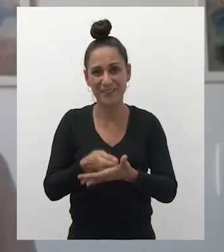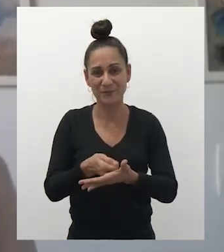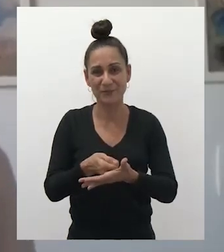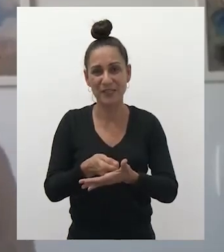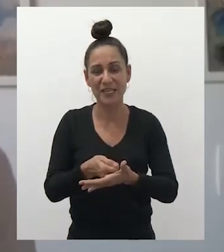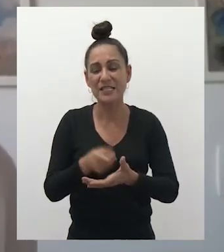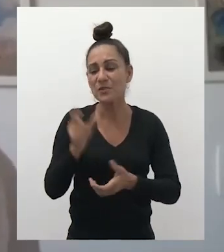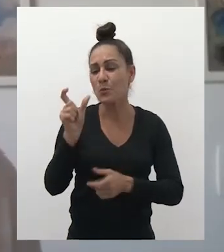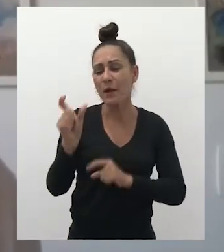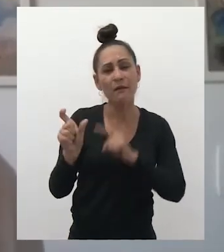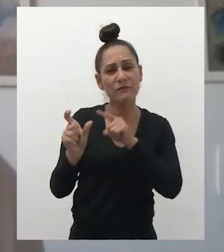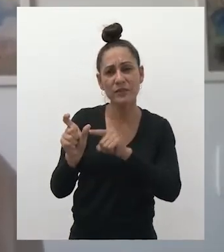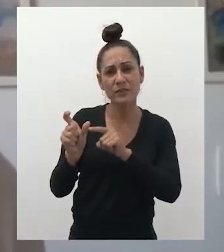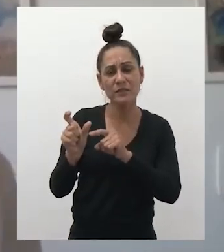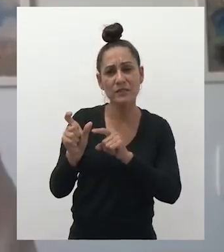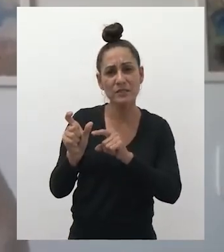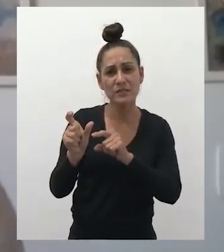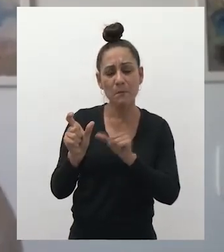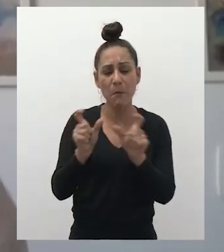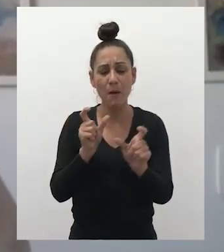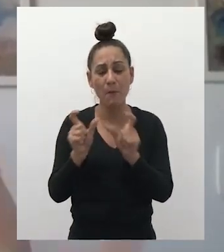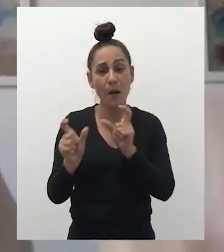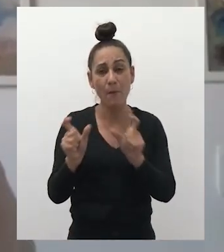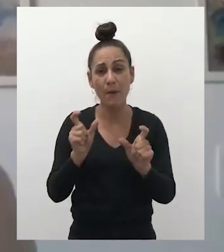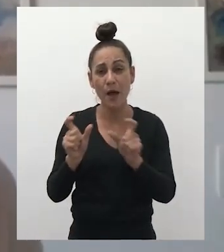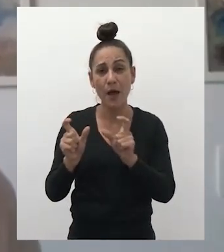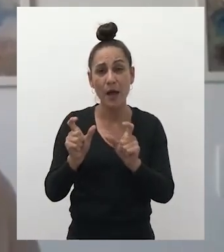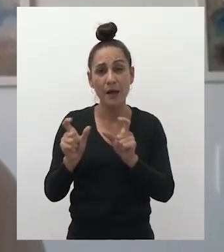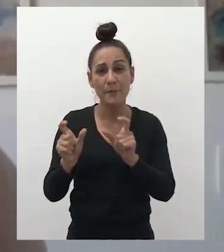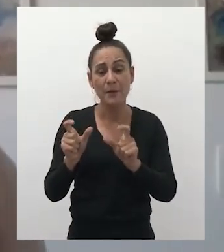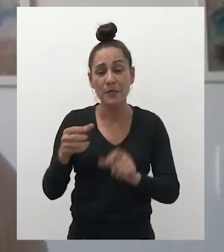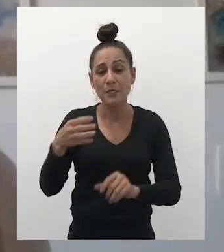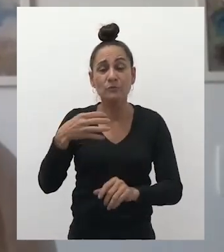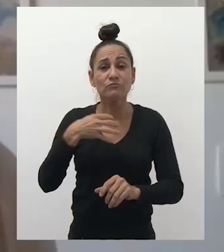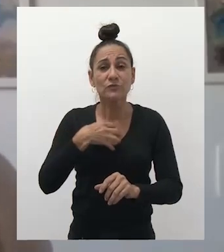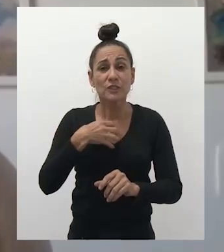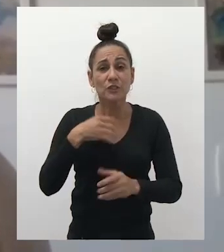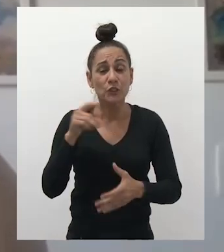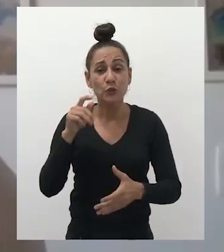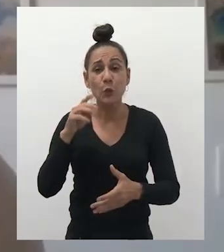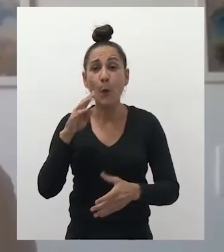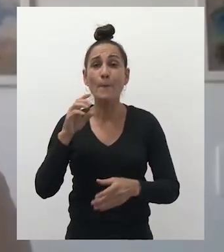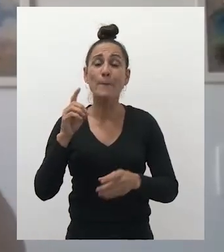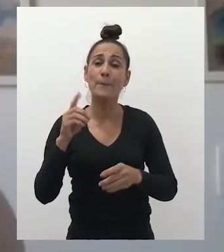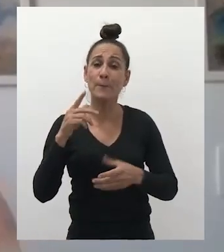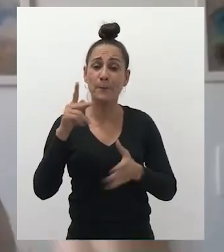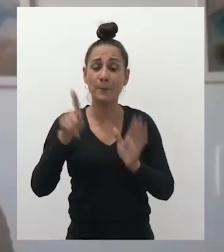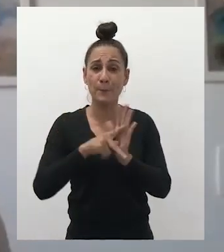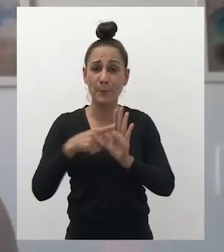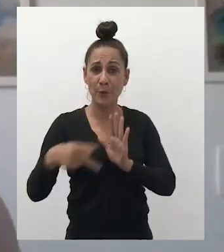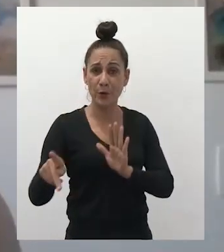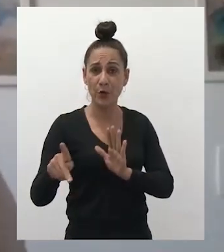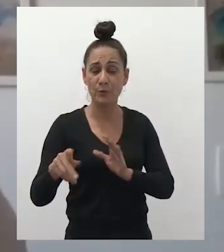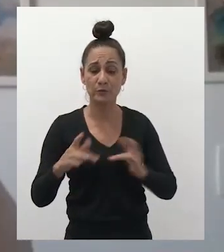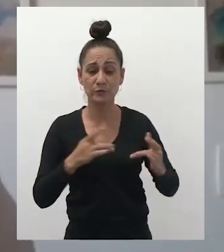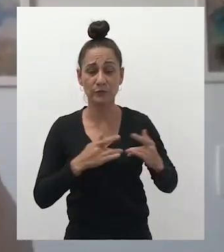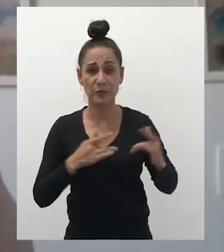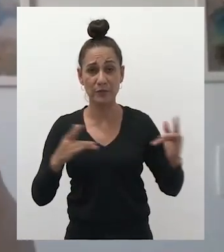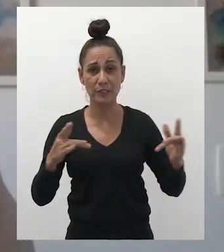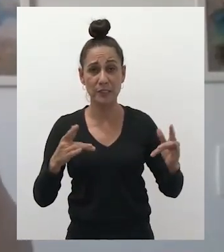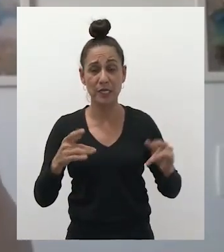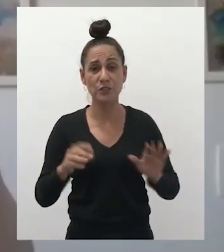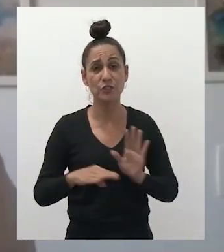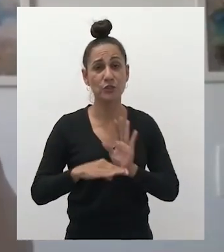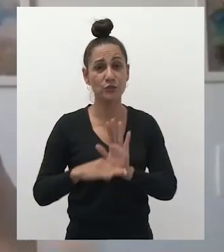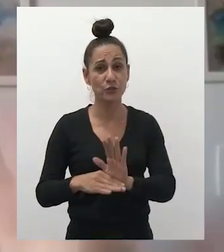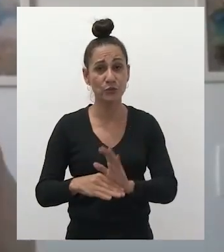são palavrinhas aí que tem um sentido mais específico. Quando a gente fala em fraternidade, a gente ajuda por um